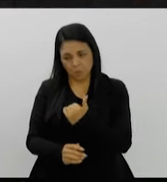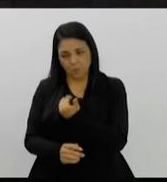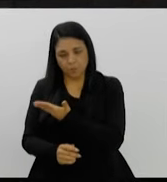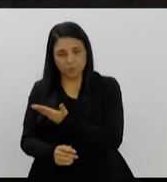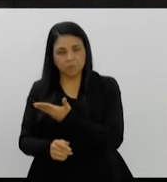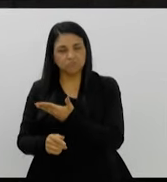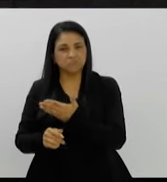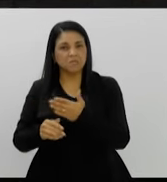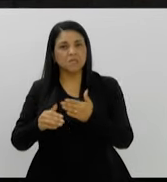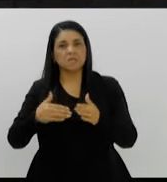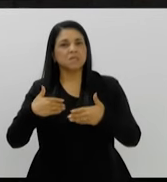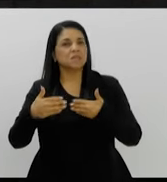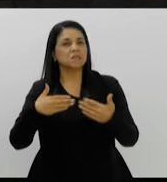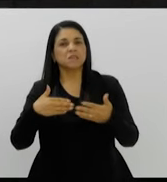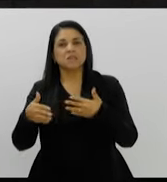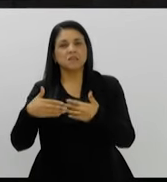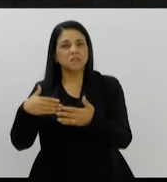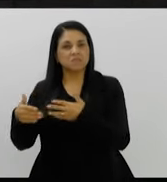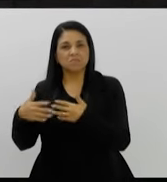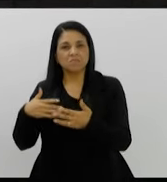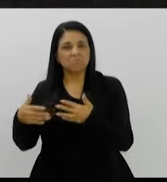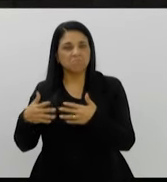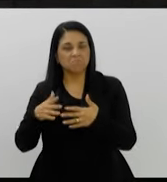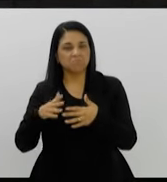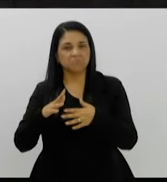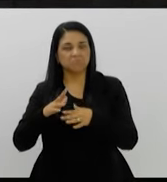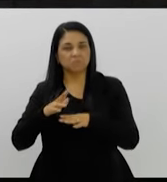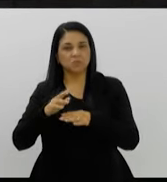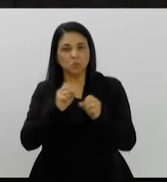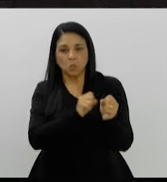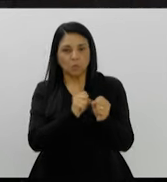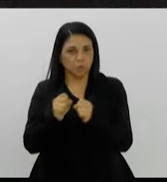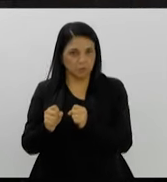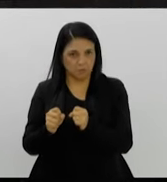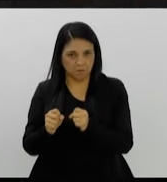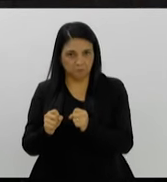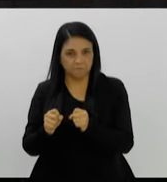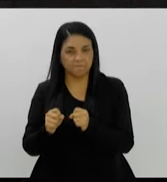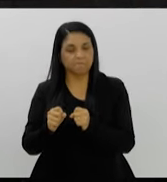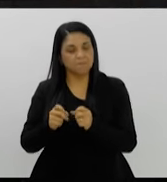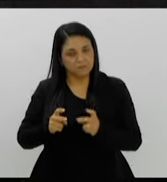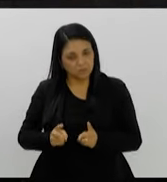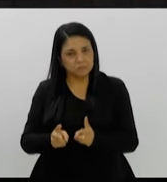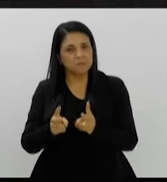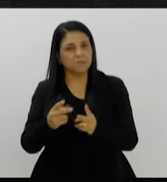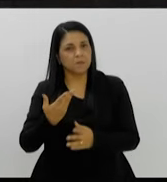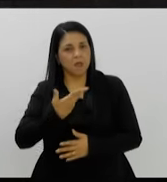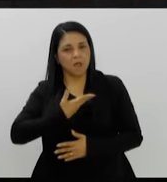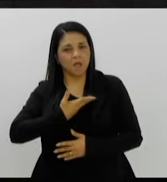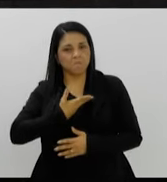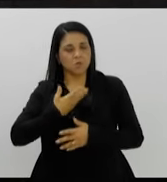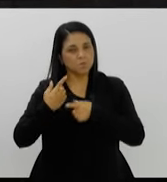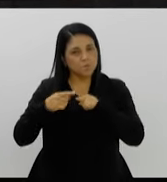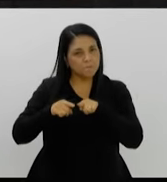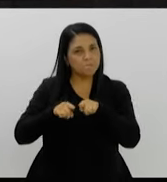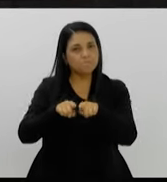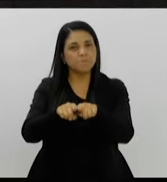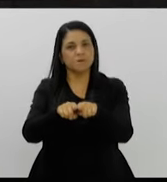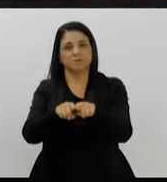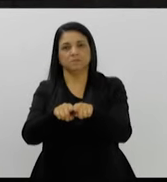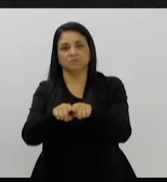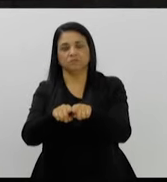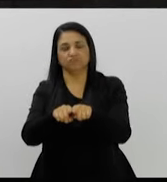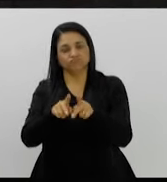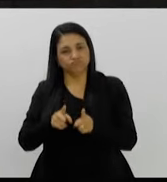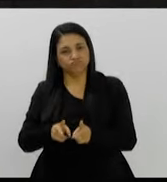das posições que ela ela ela exerce eu vou sempre ser amigo e companheiro